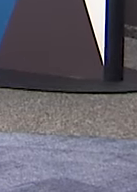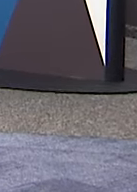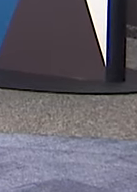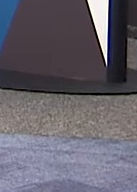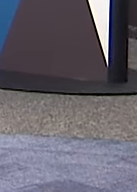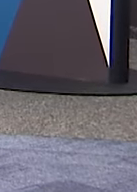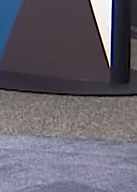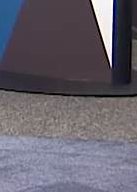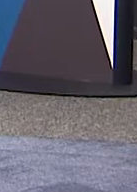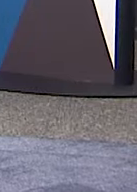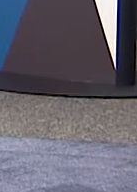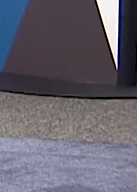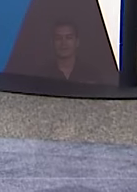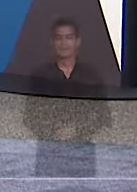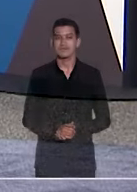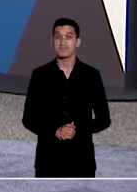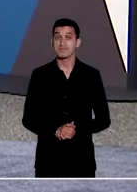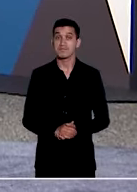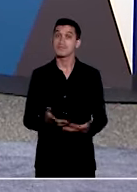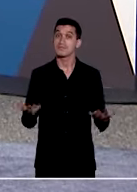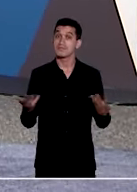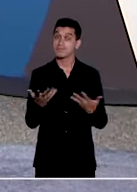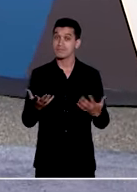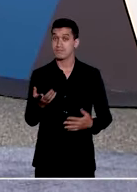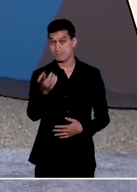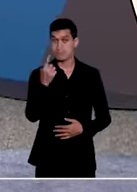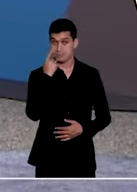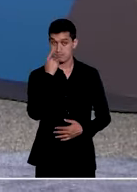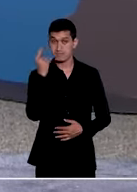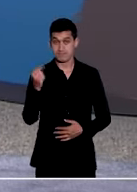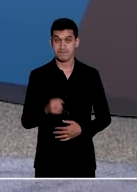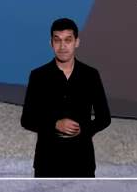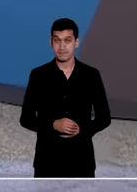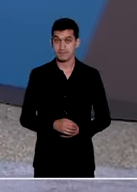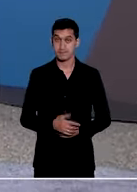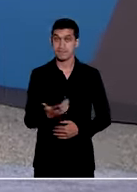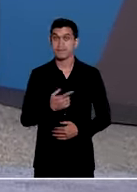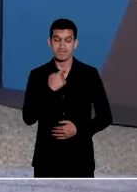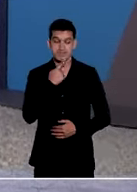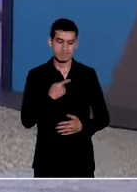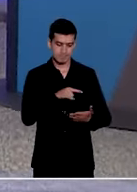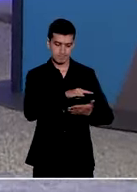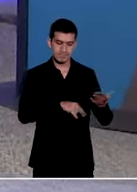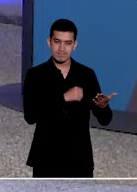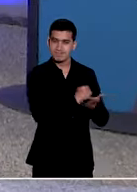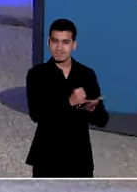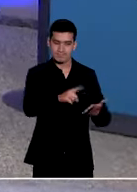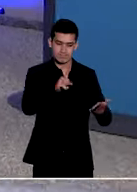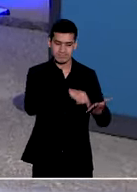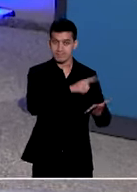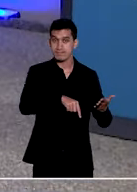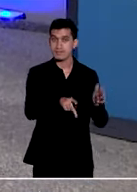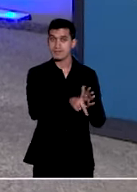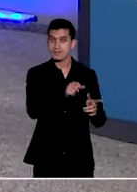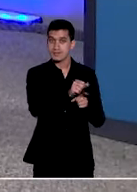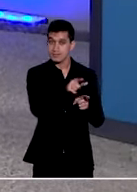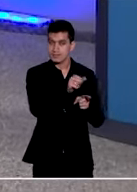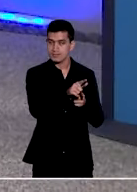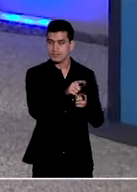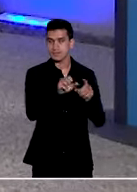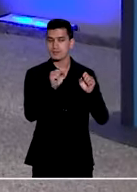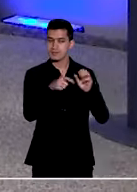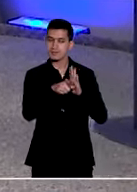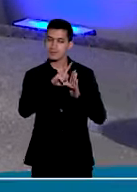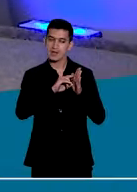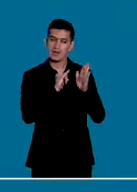ar o programa de hoje você vai ver vontade de rescindir contrato de aluguel pode ser comunicada